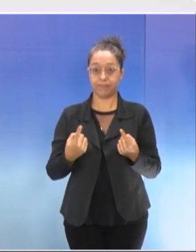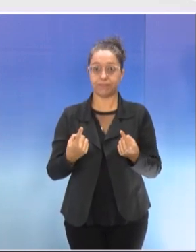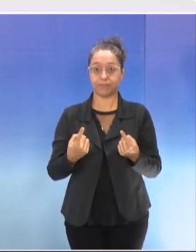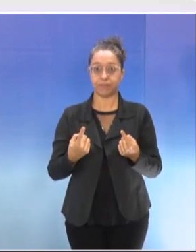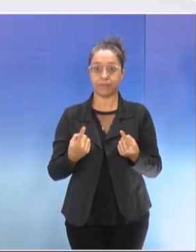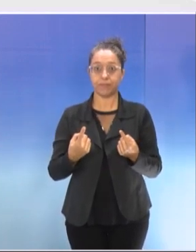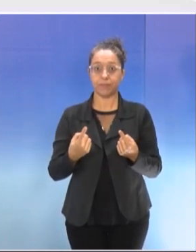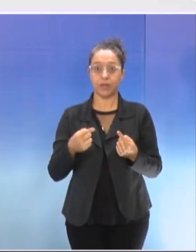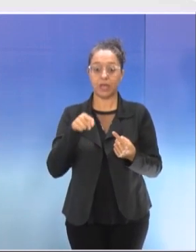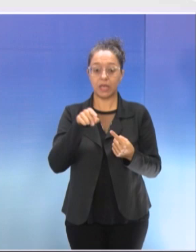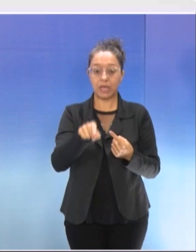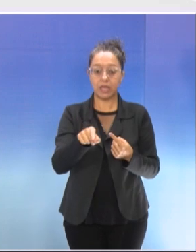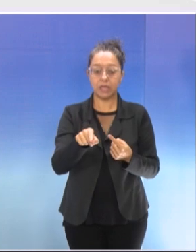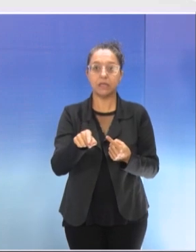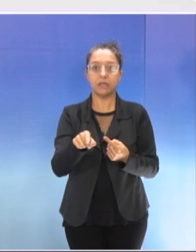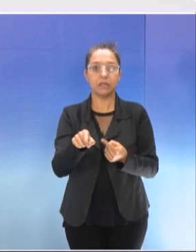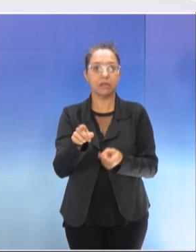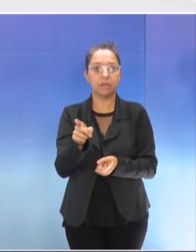nesse sentido,